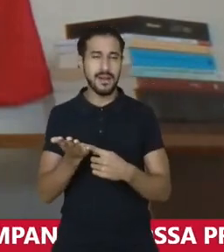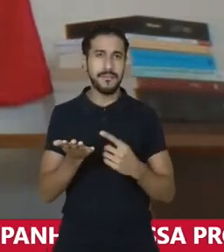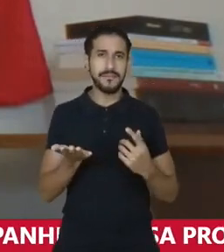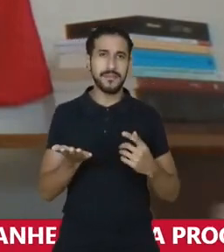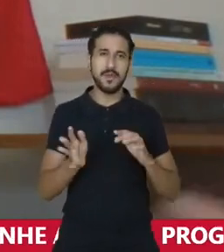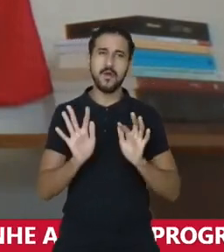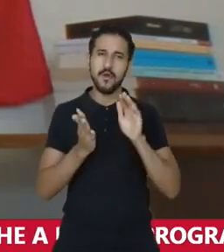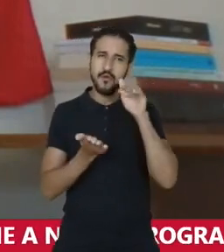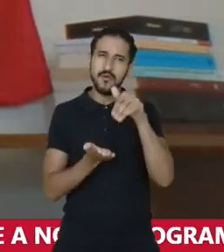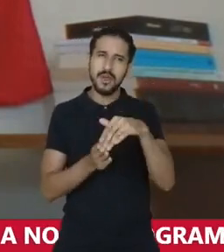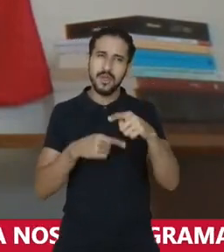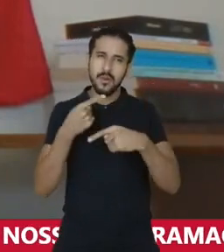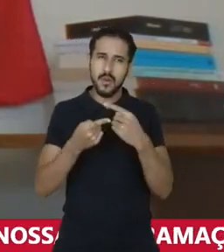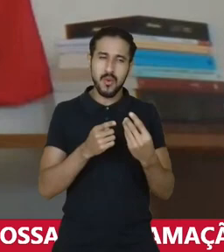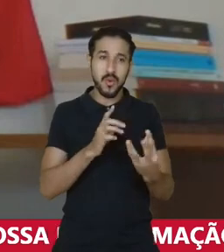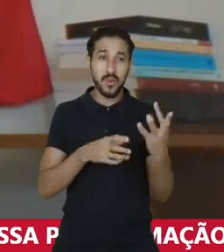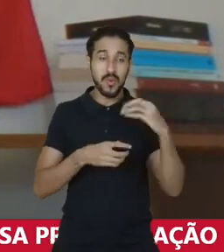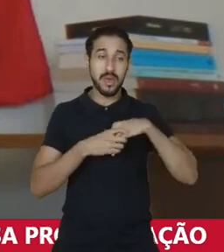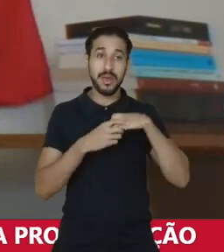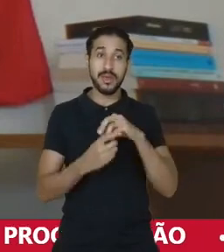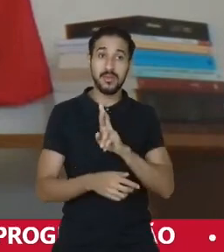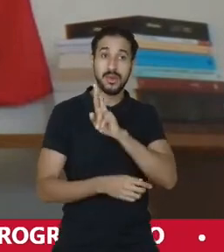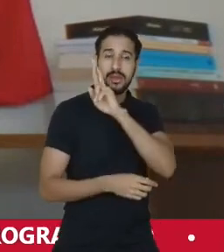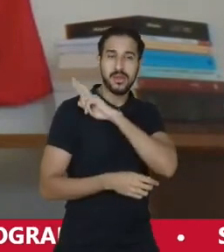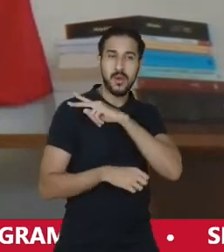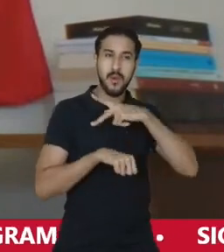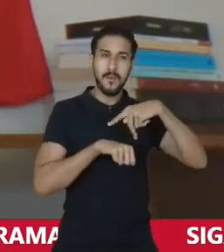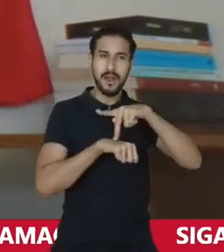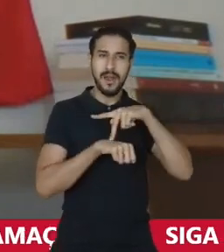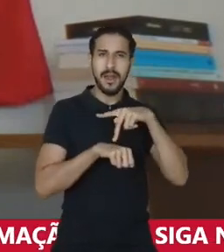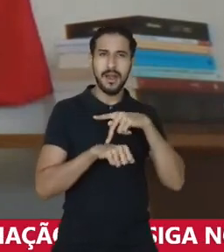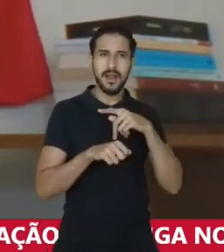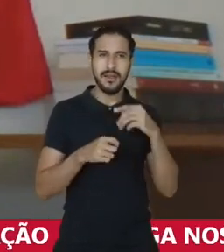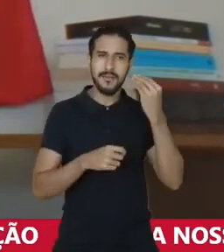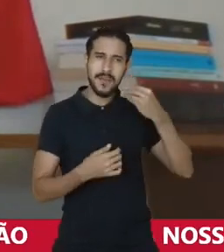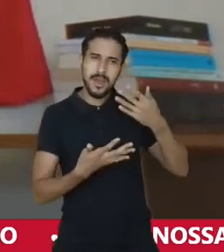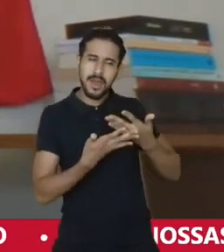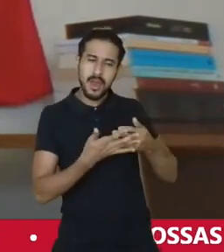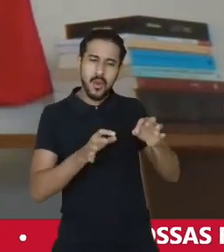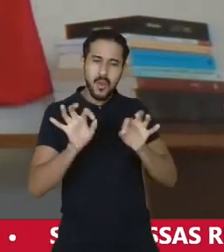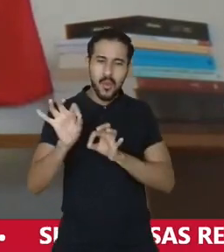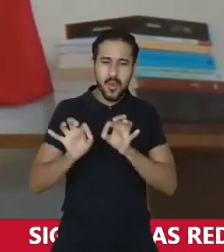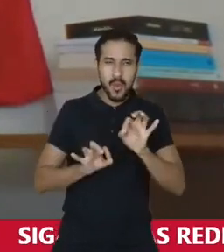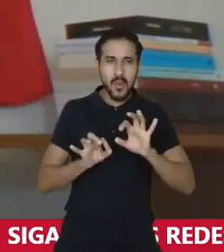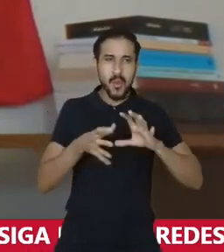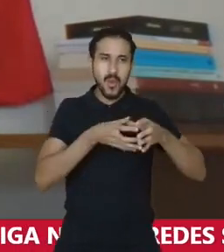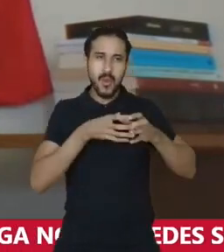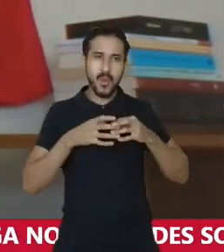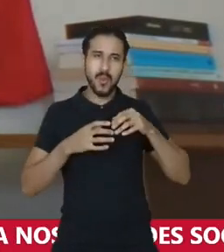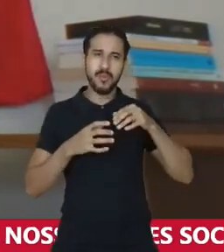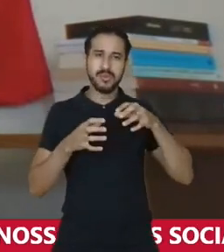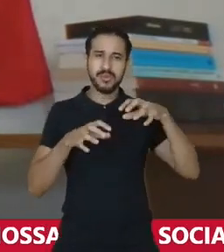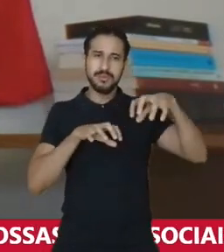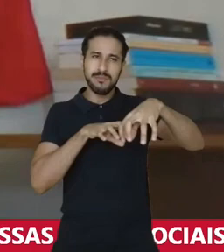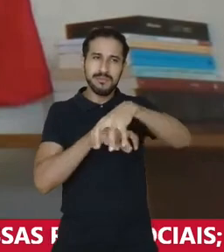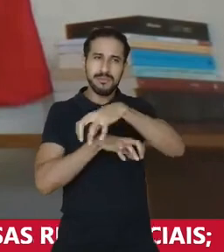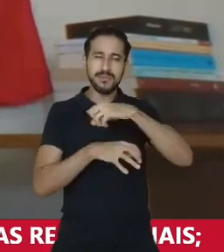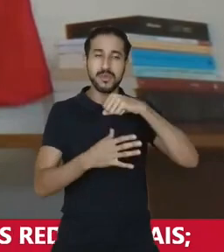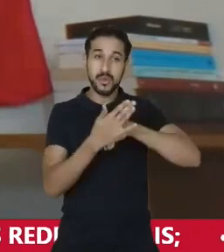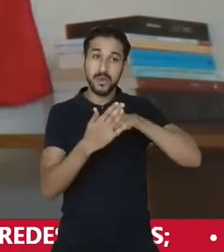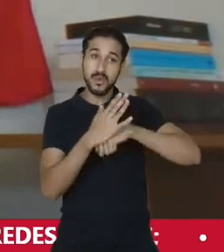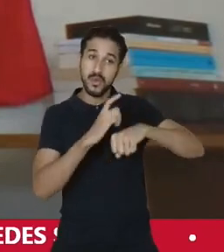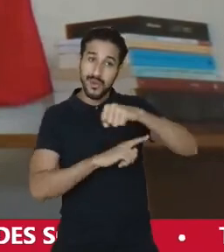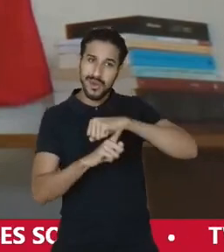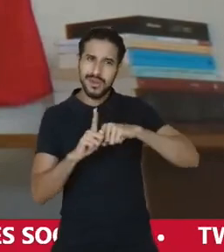ou no final trouxeram para dentro do Estado experiências de organização coletiva dos movimentos sociais. Então, sem